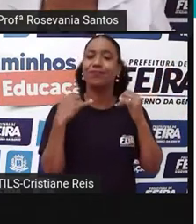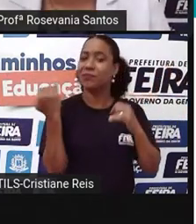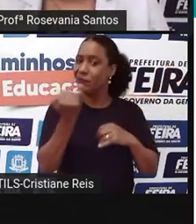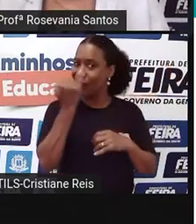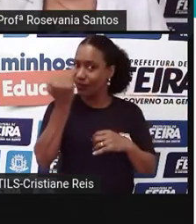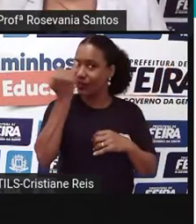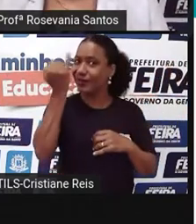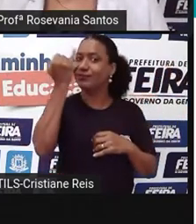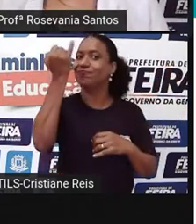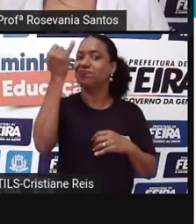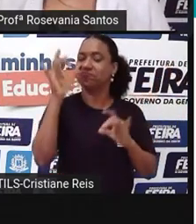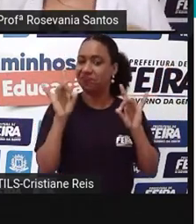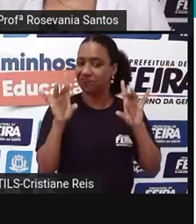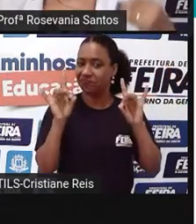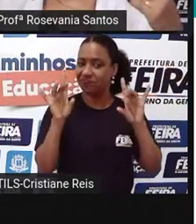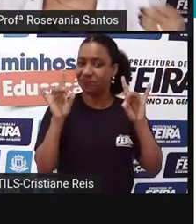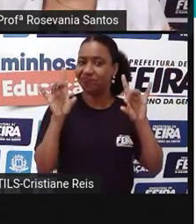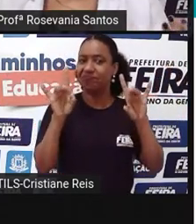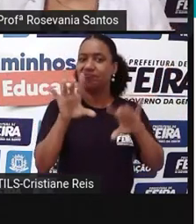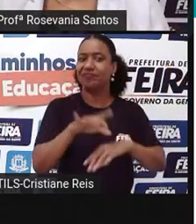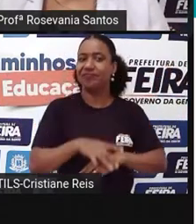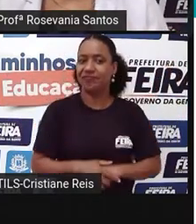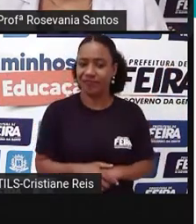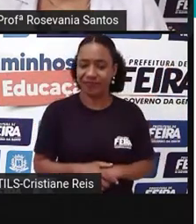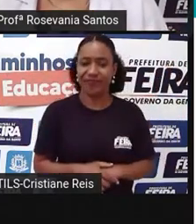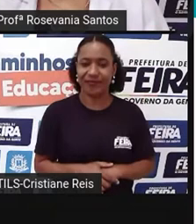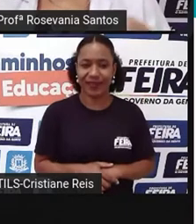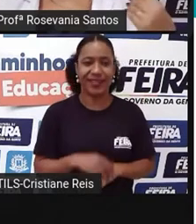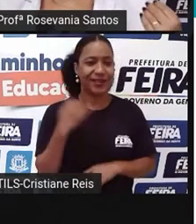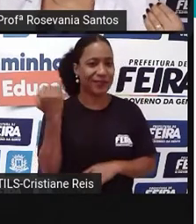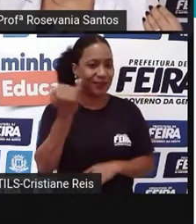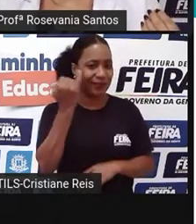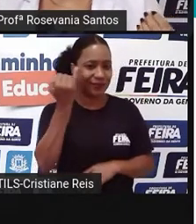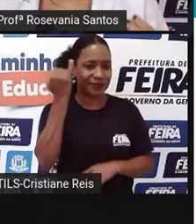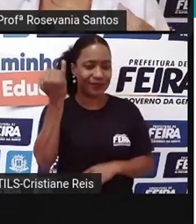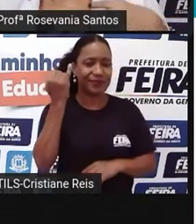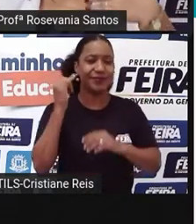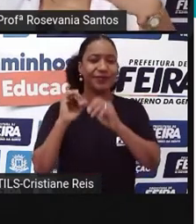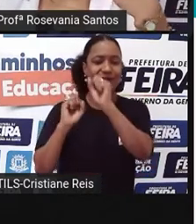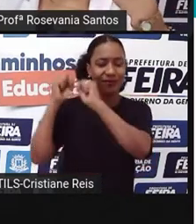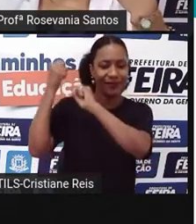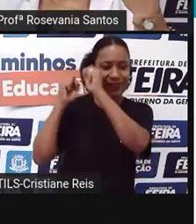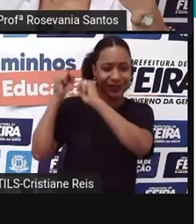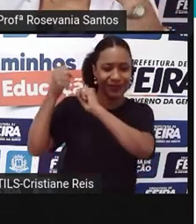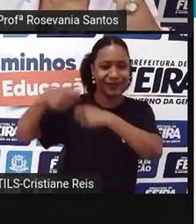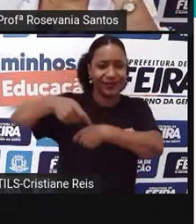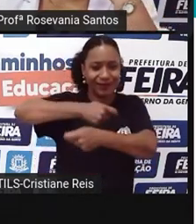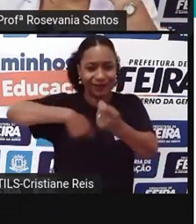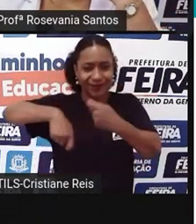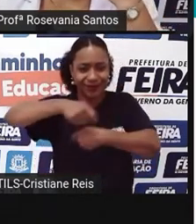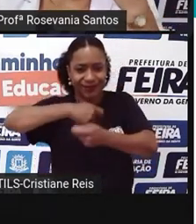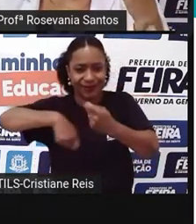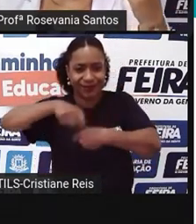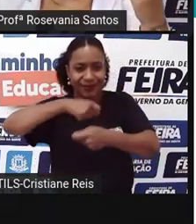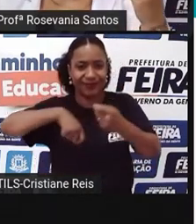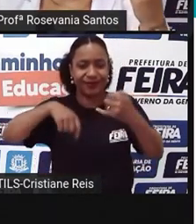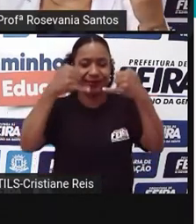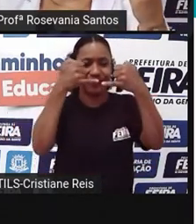alta complexidade, e que faz toda a diferença, né, que a gente chama, né,